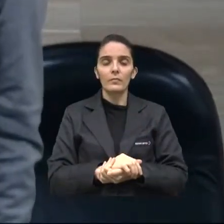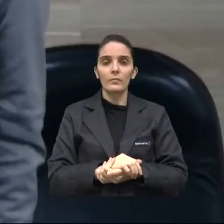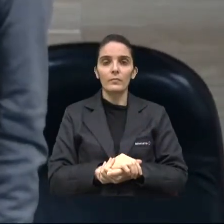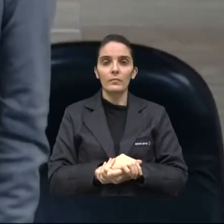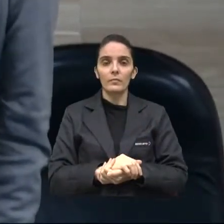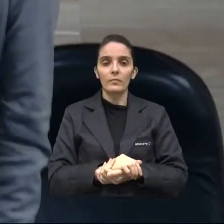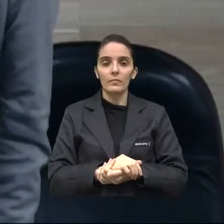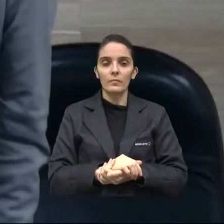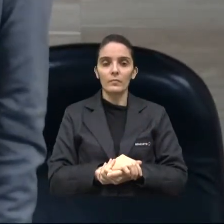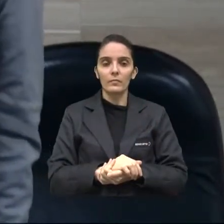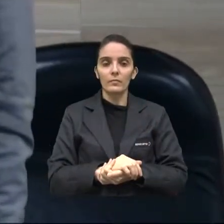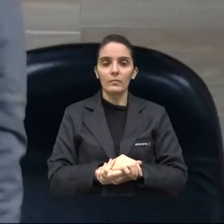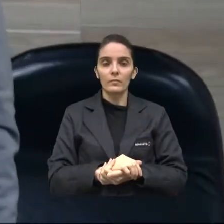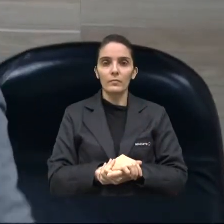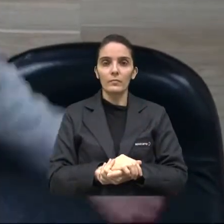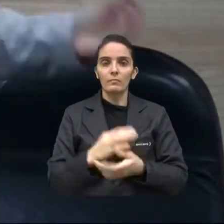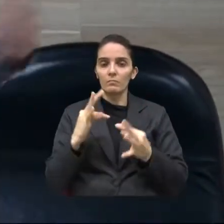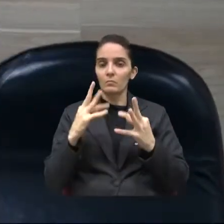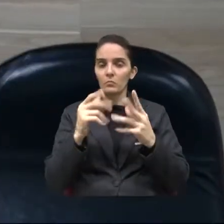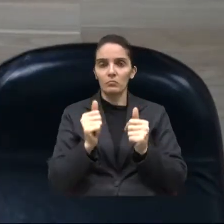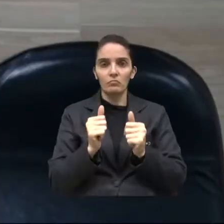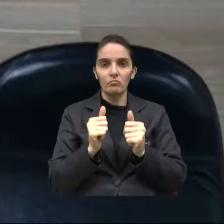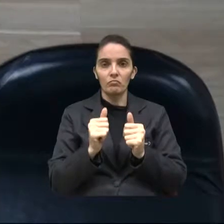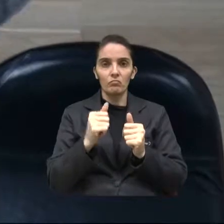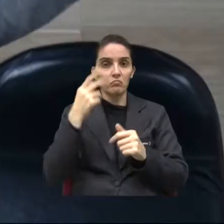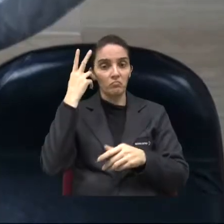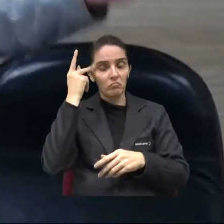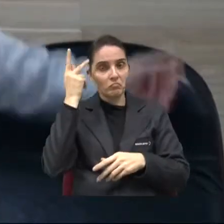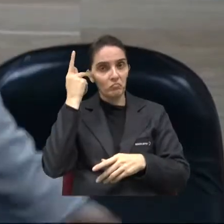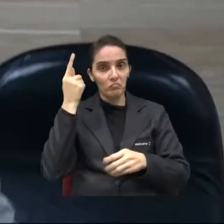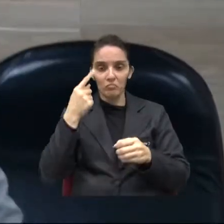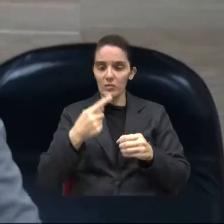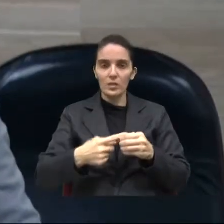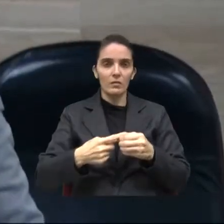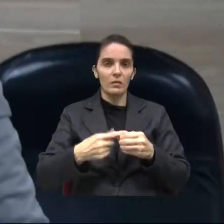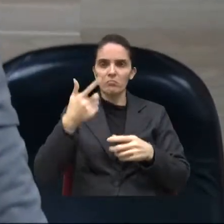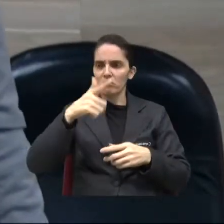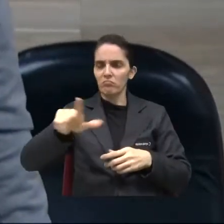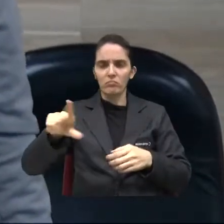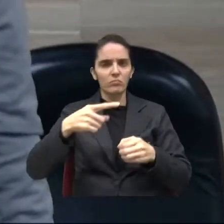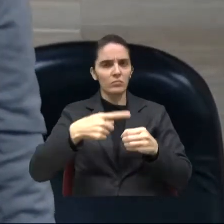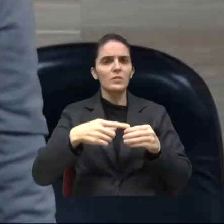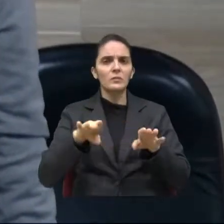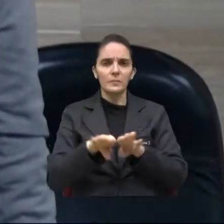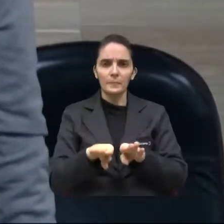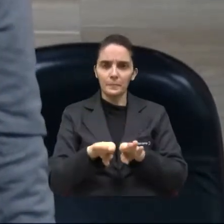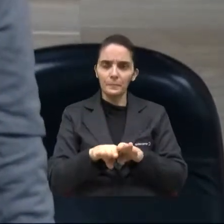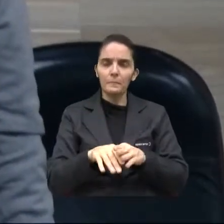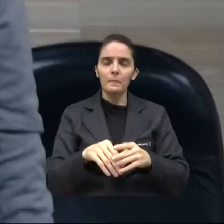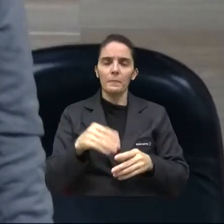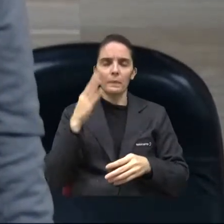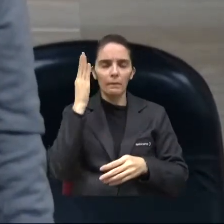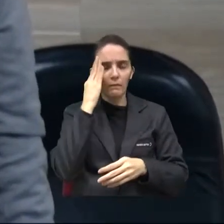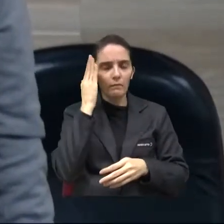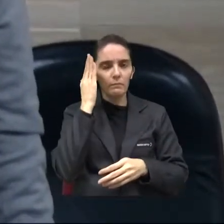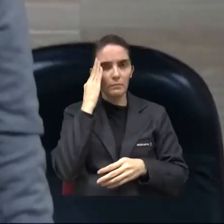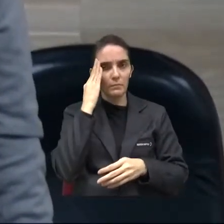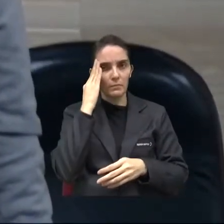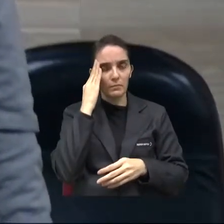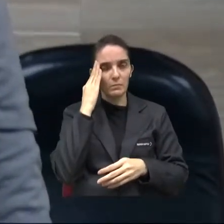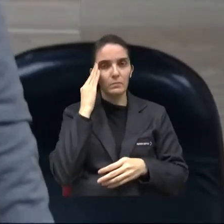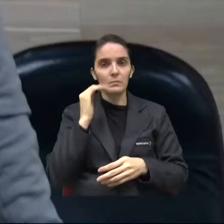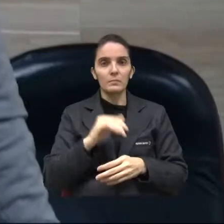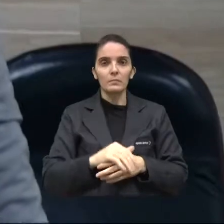furto tão comum em nossa cidade e em outras tantas. Infelizmente, sabemos que muitas